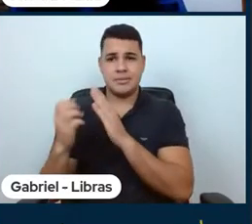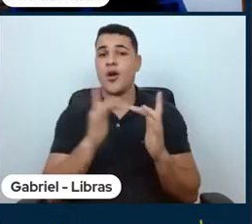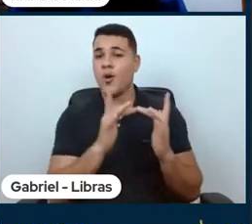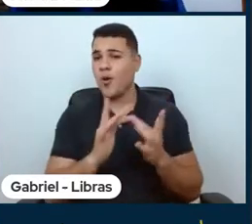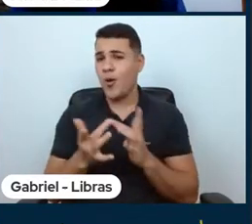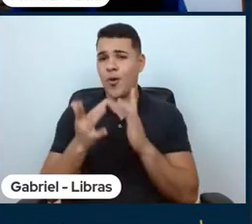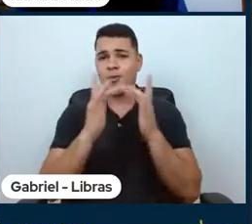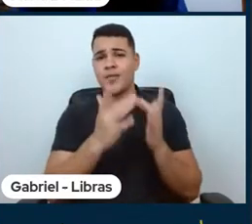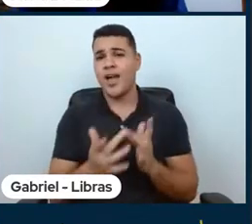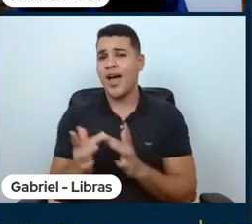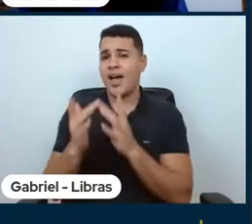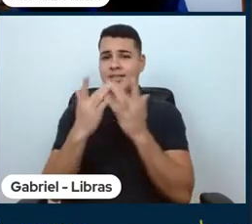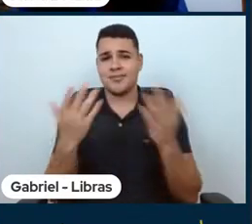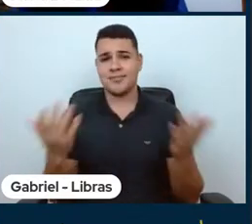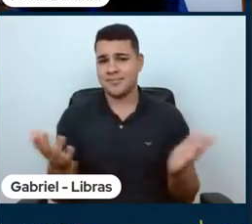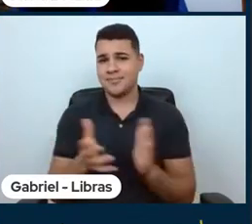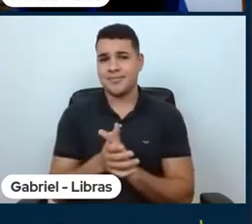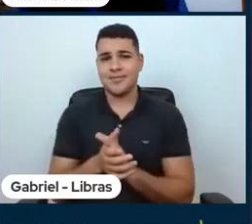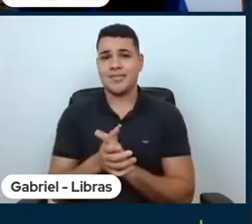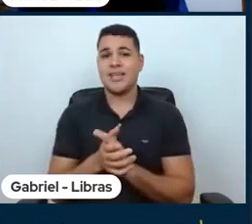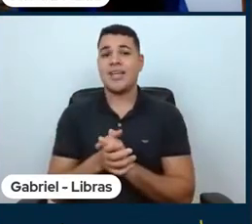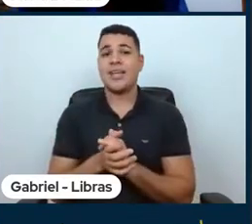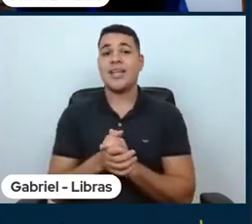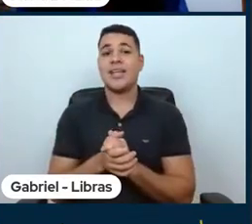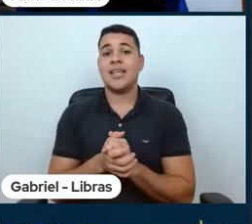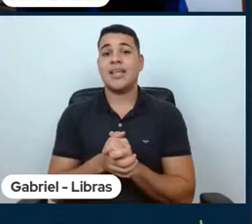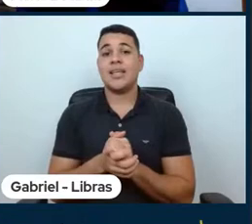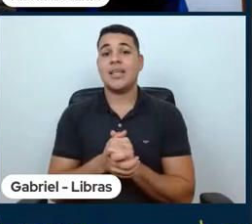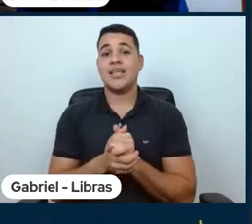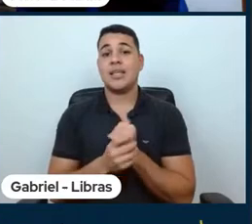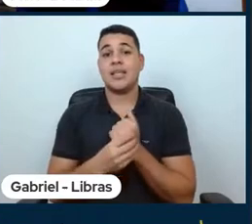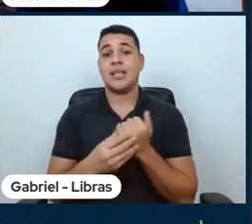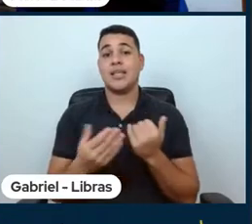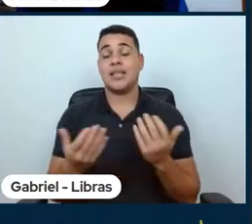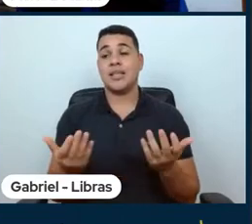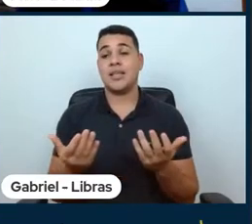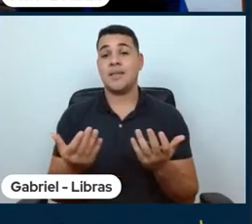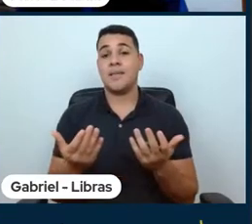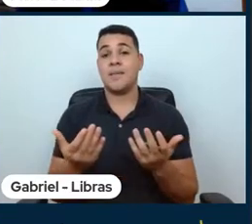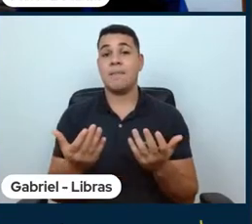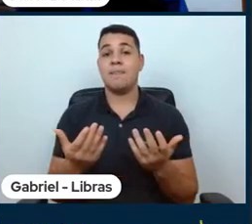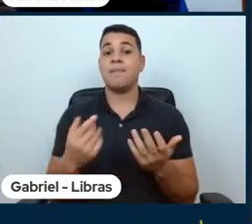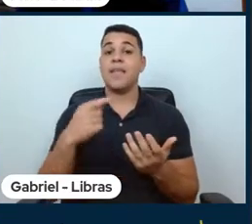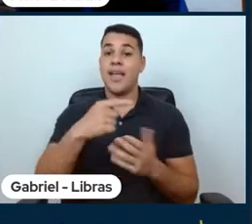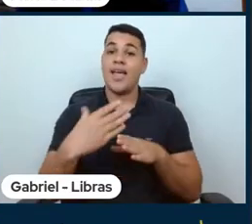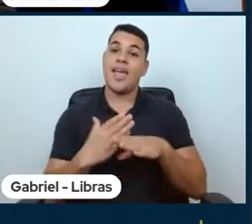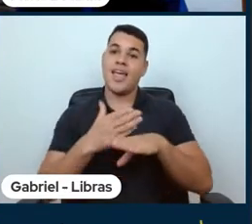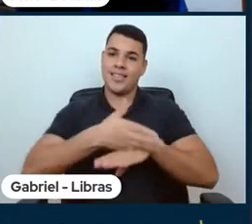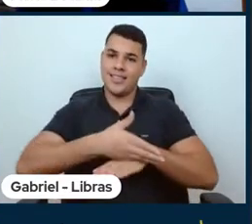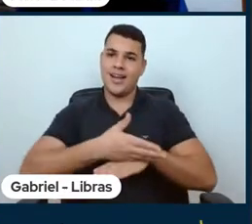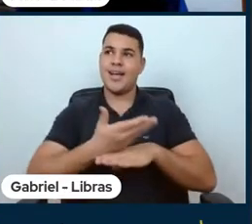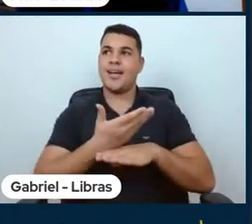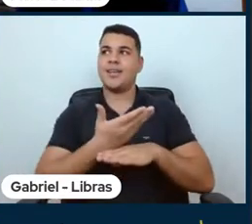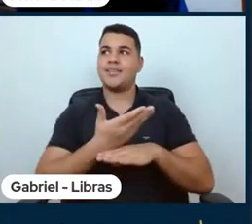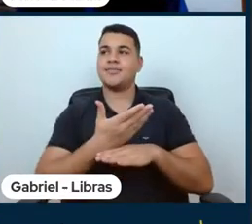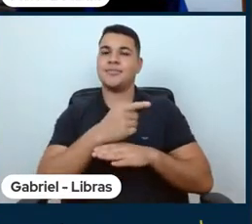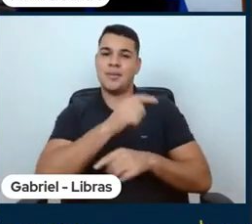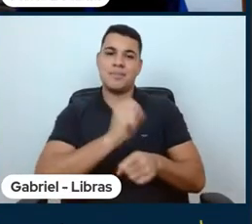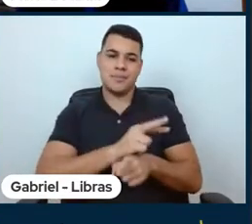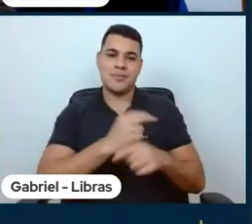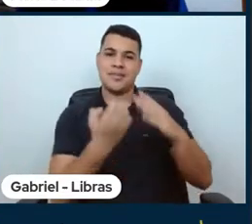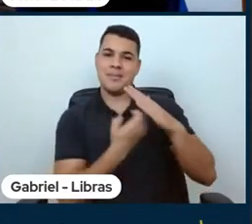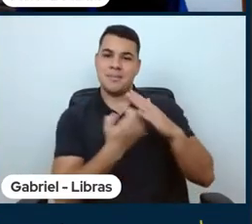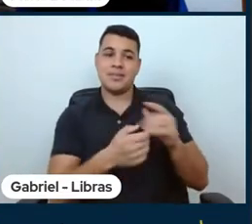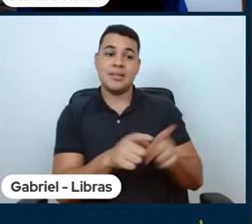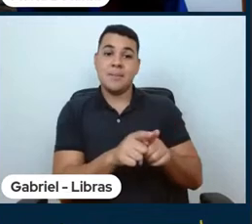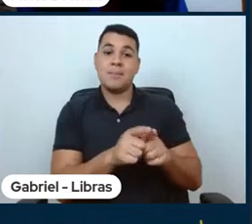de todo mundo tem seu WhatsApp. Então eu acho que além de entrar num ritmo, e até